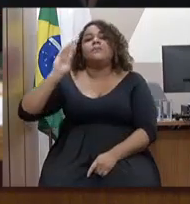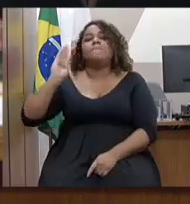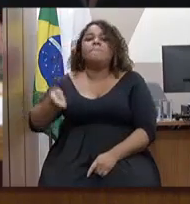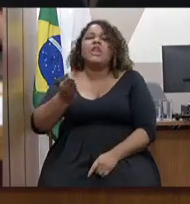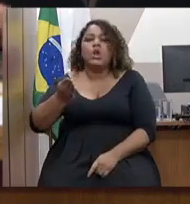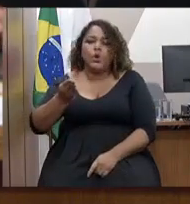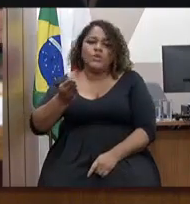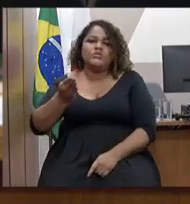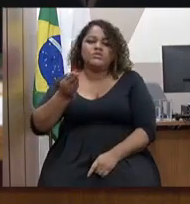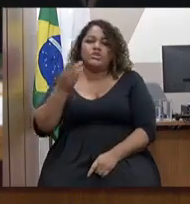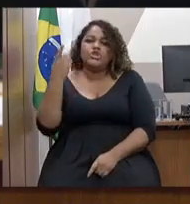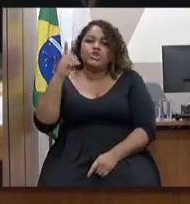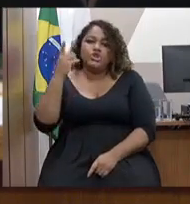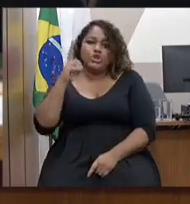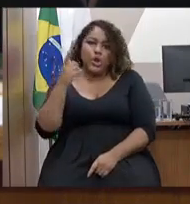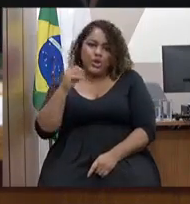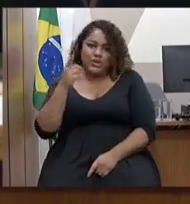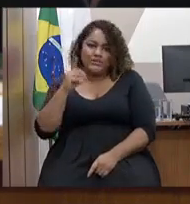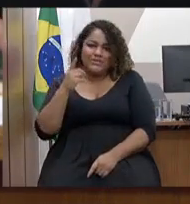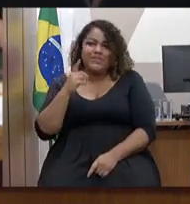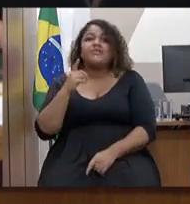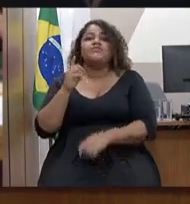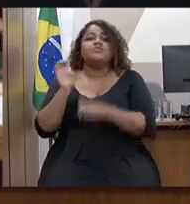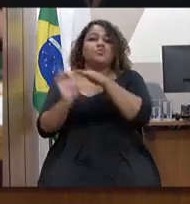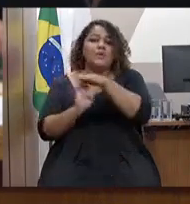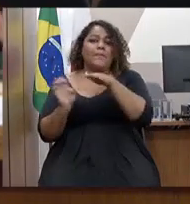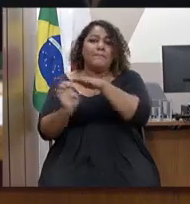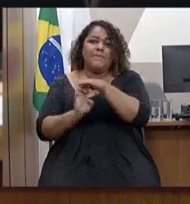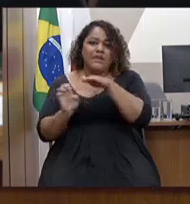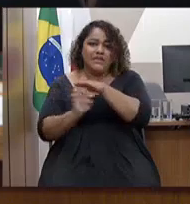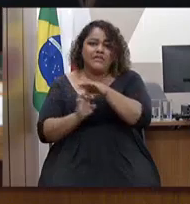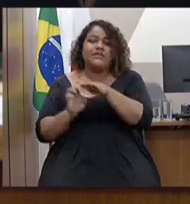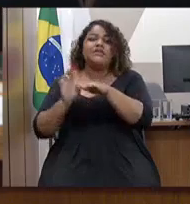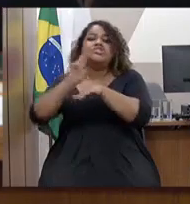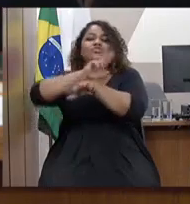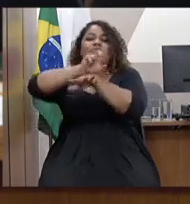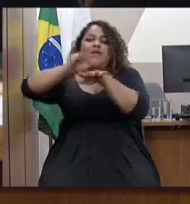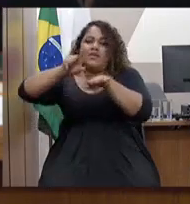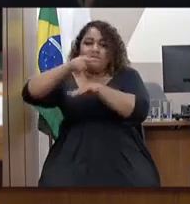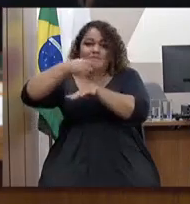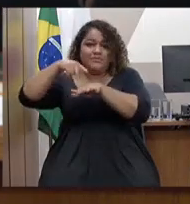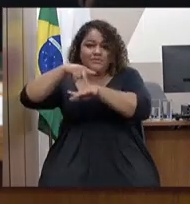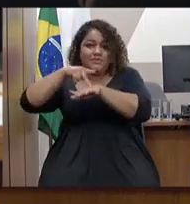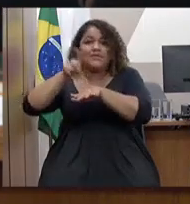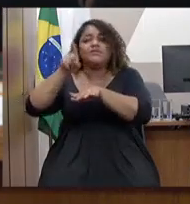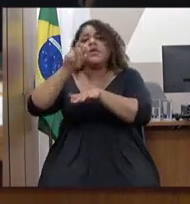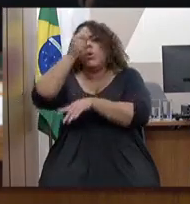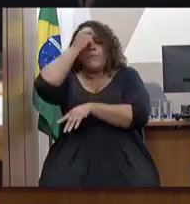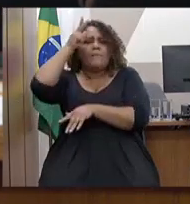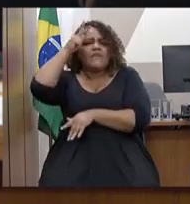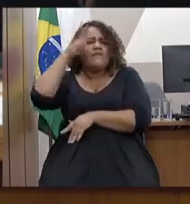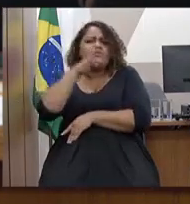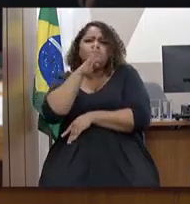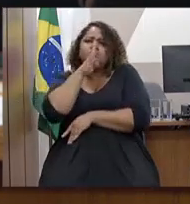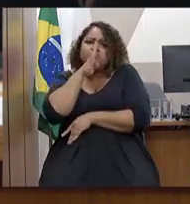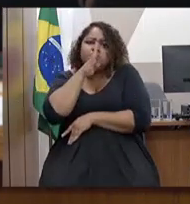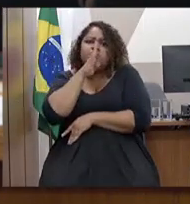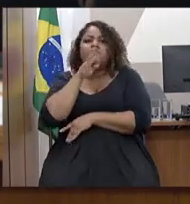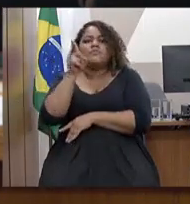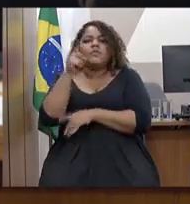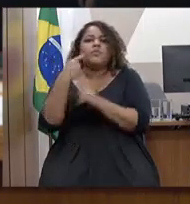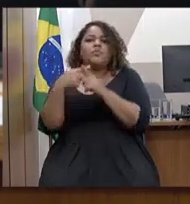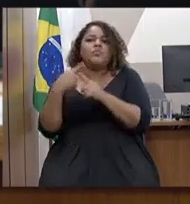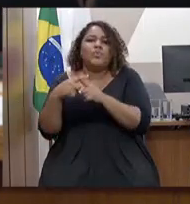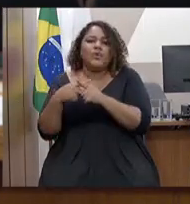multinacional fica todo mundo caladinho os prefeitos abrem todas as portas para facilitar a implantação que realmente é muito necessário